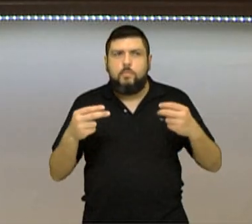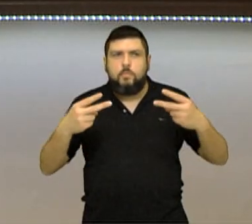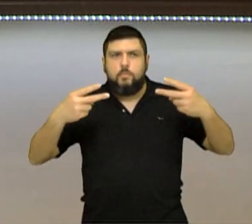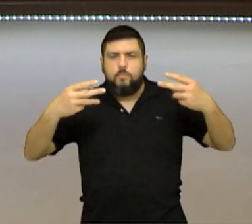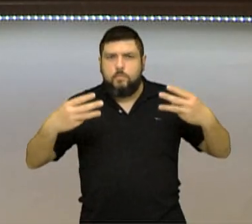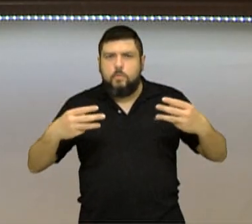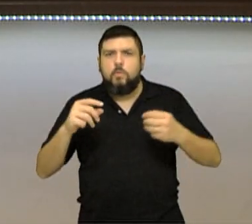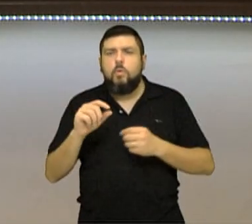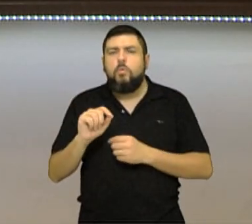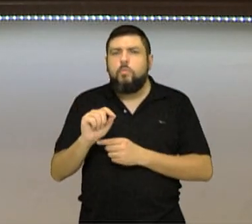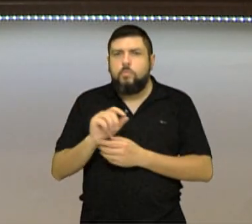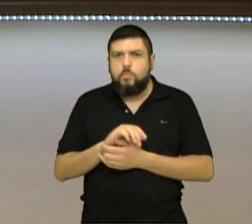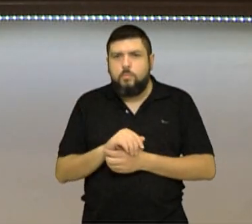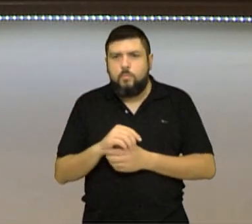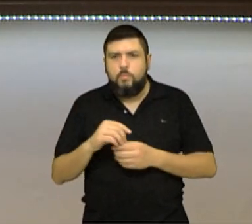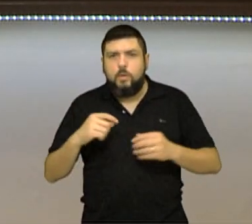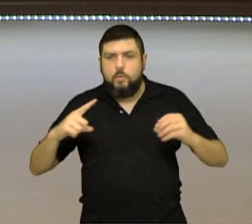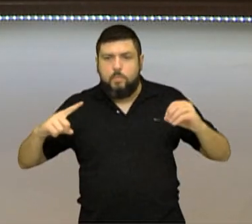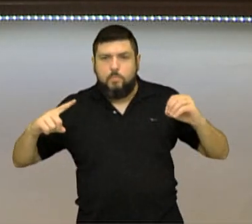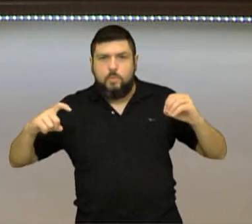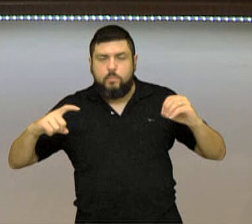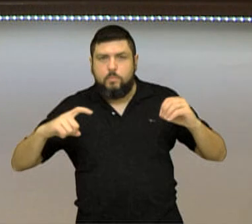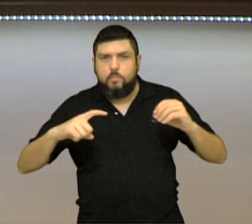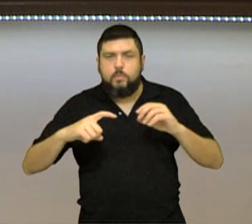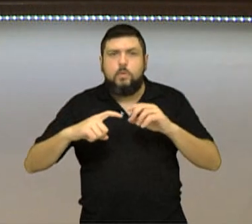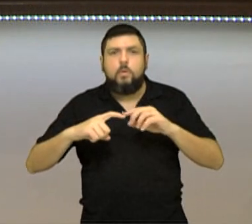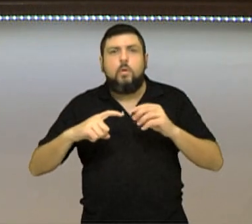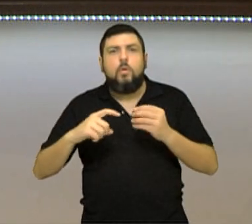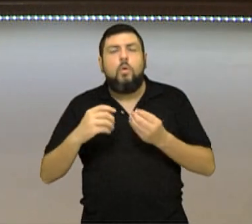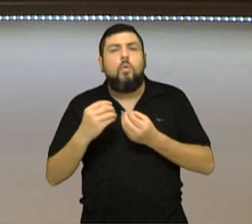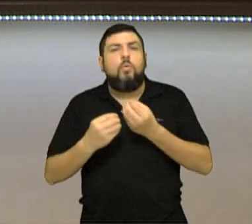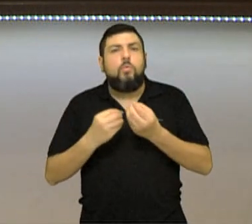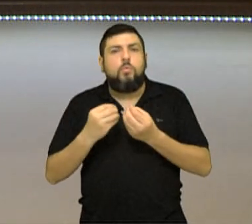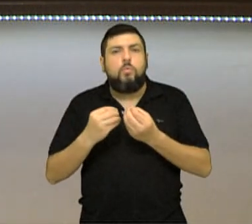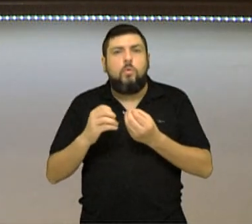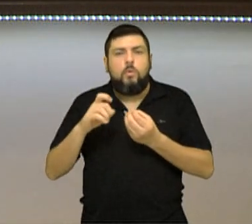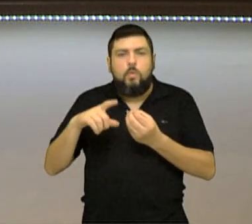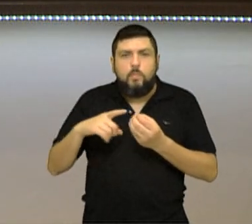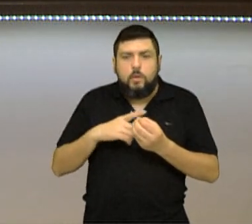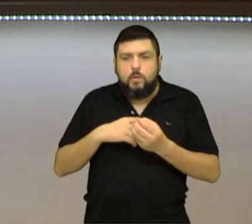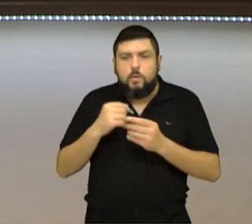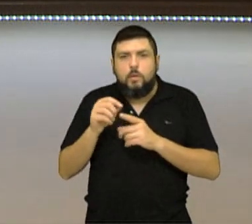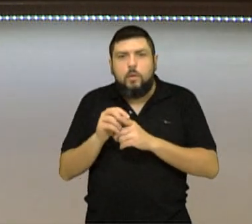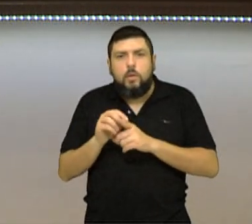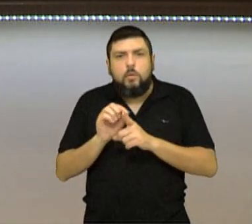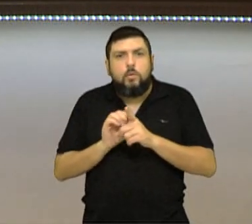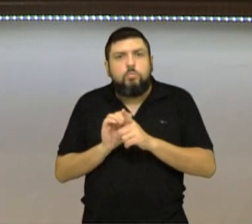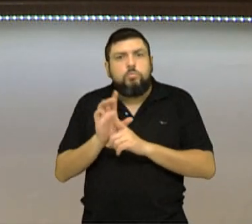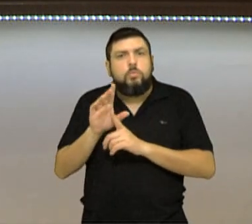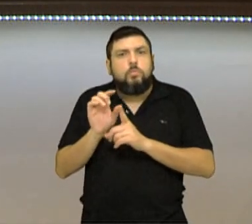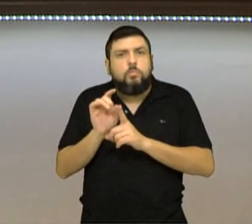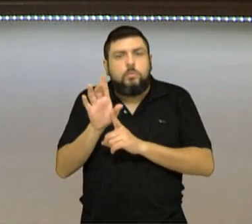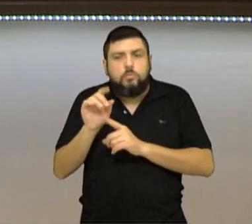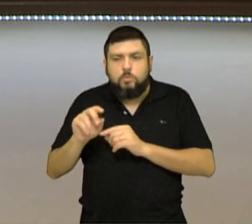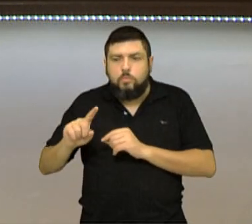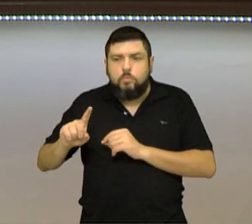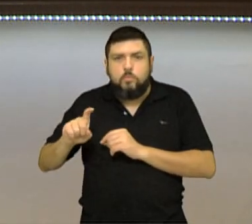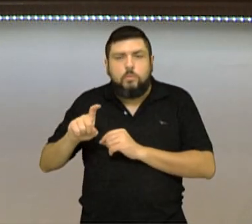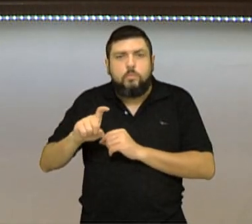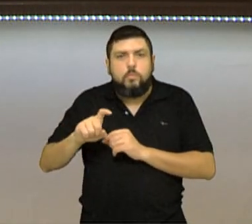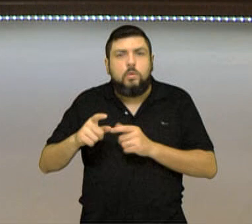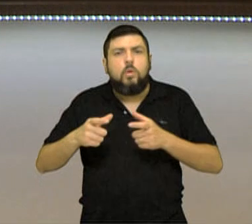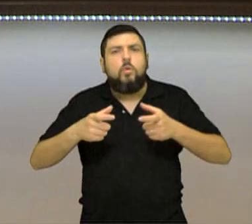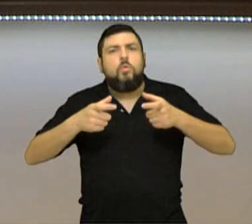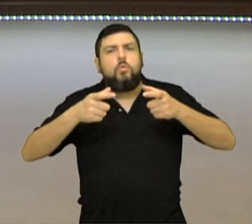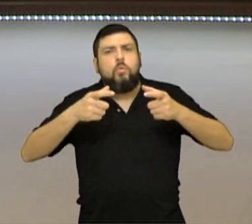ali? Os espermatozoides são produzidos pela chamada espermatogênese, o próprio nome já diz, né? E onde que ela acontece? Nas